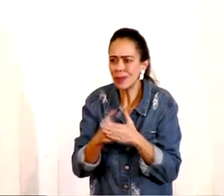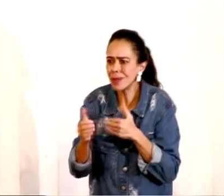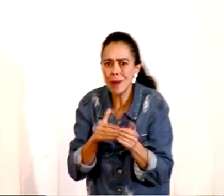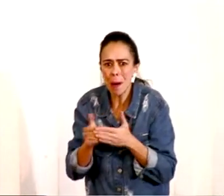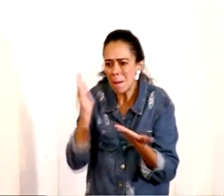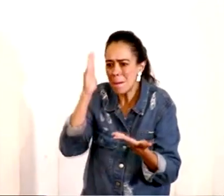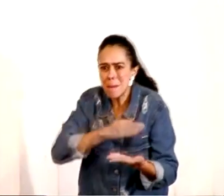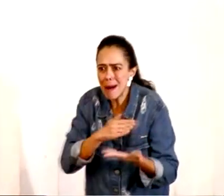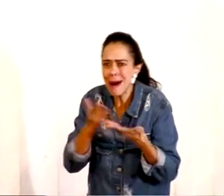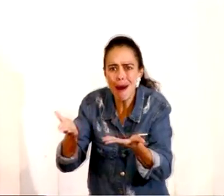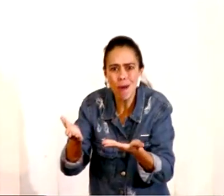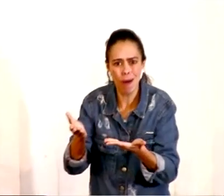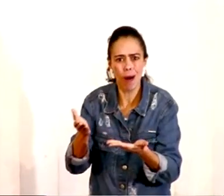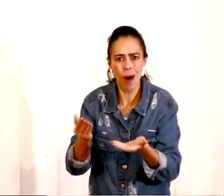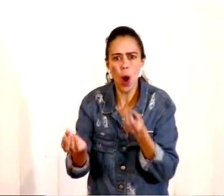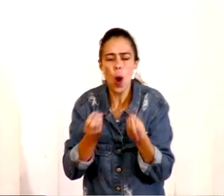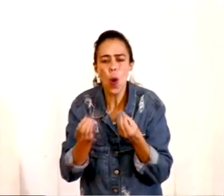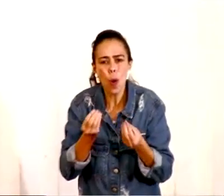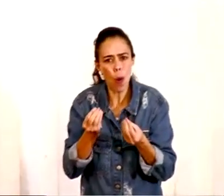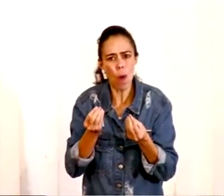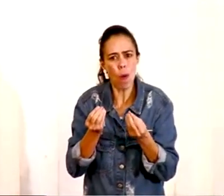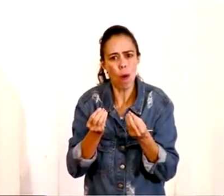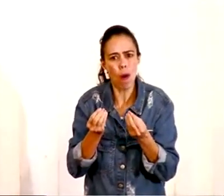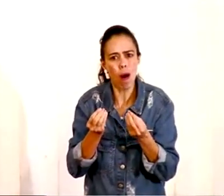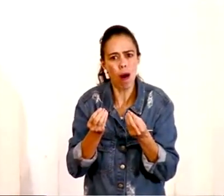contra o seu próximo?